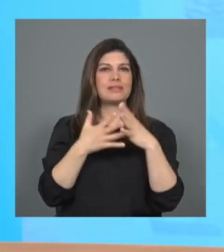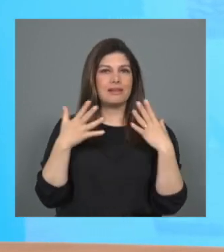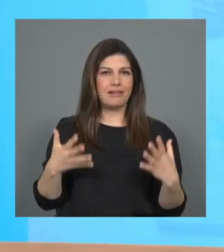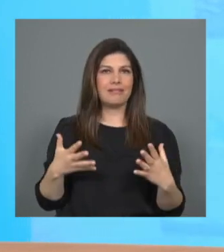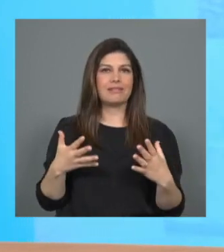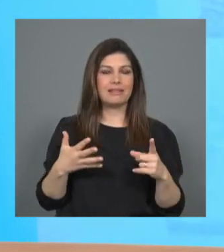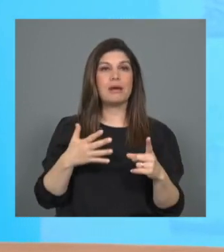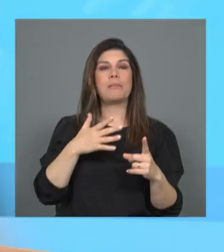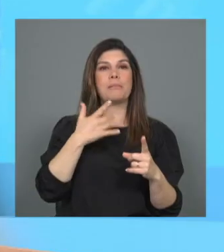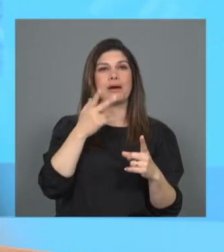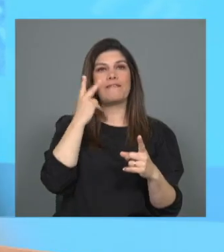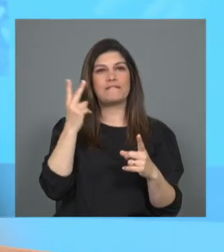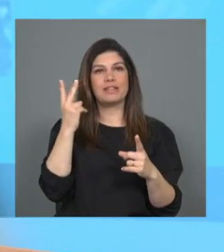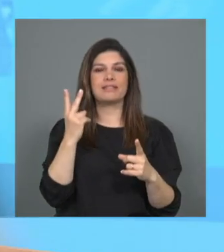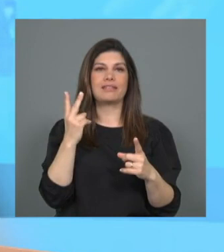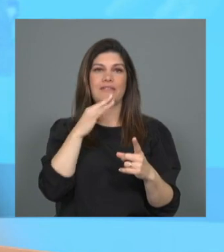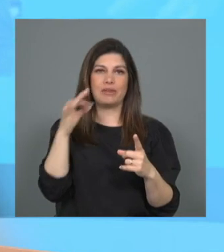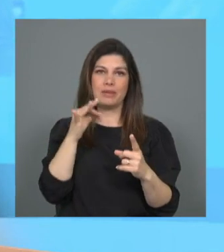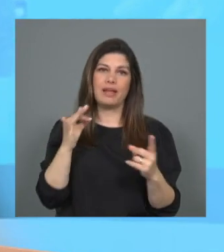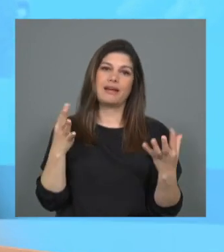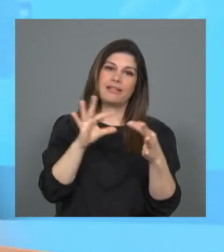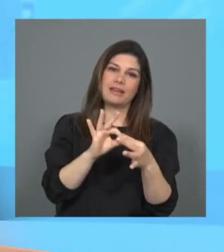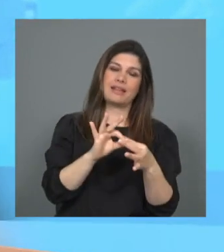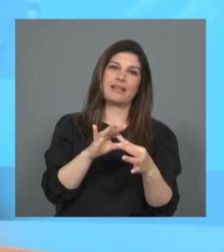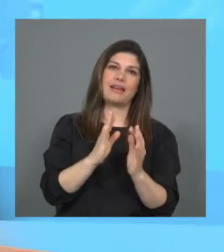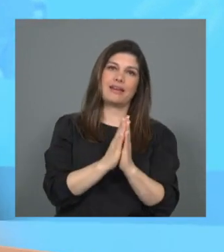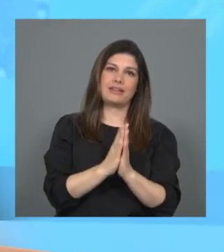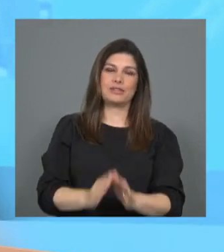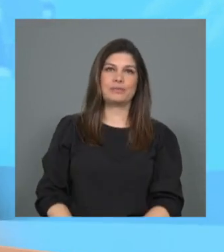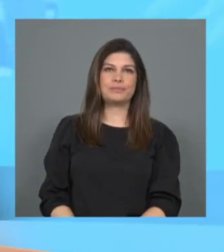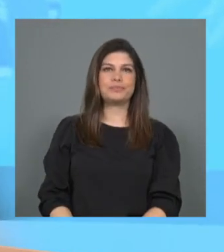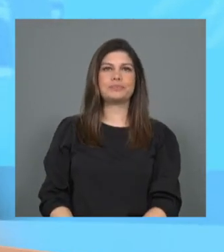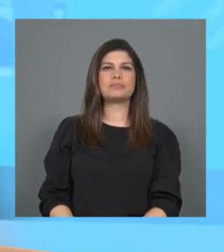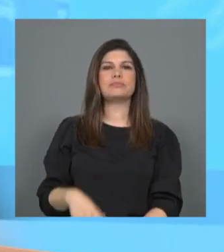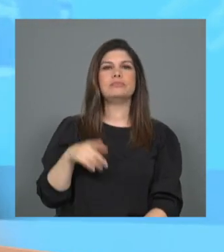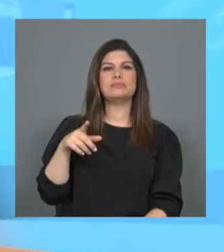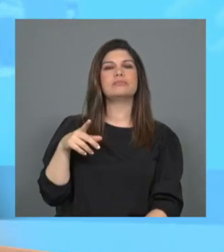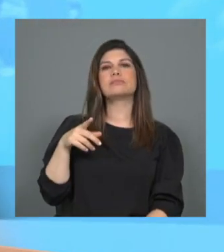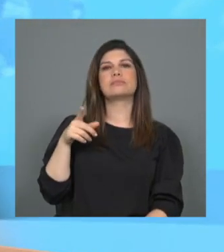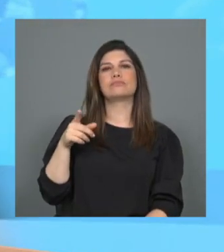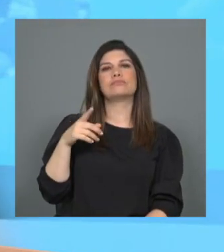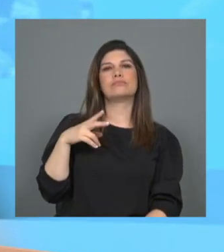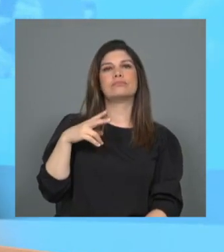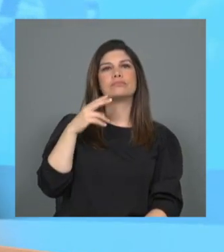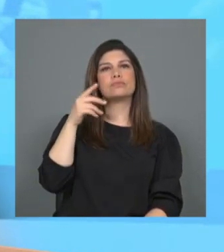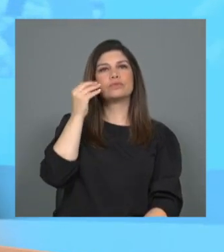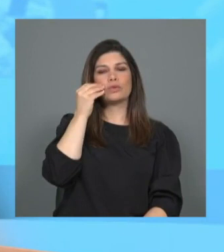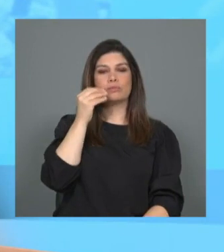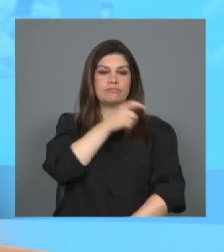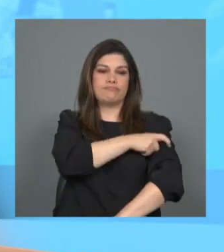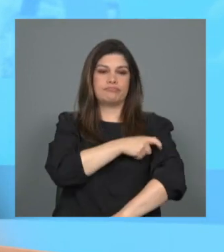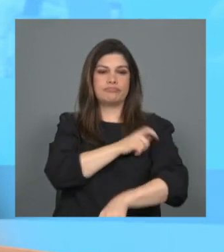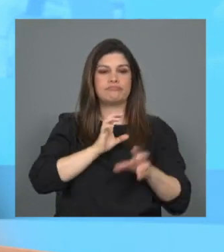familiar. Tenho duas questões, uma sobre a participação de Portugal, de que forma é que foste acompanhando também a delegação